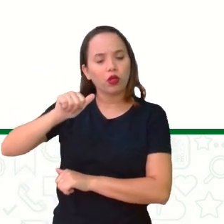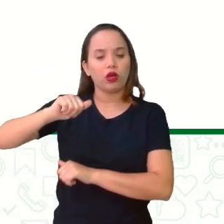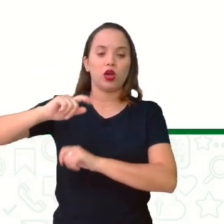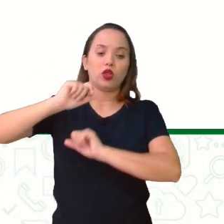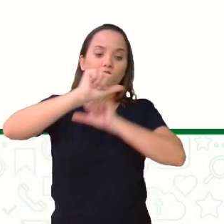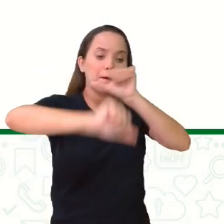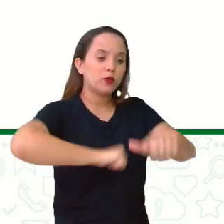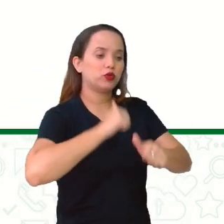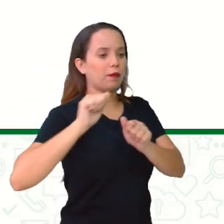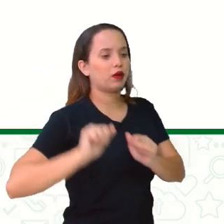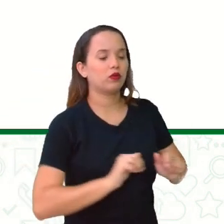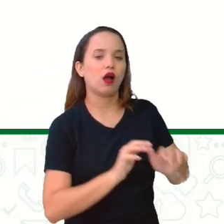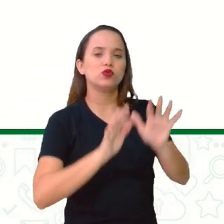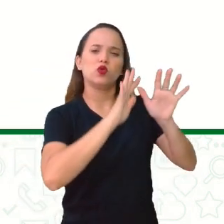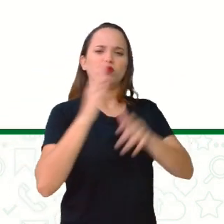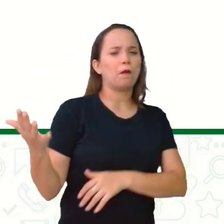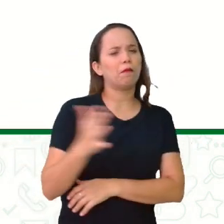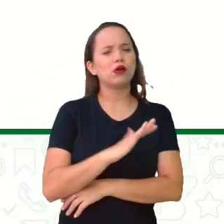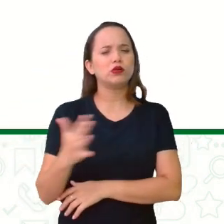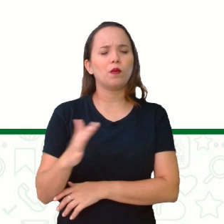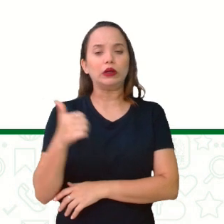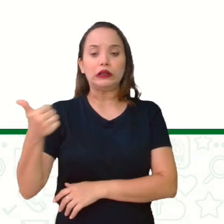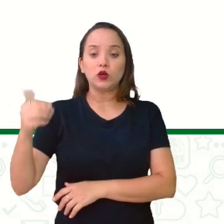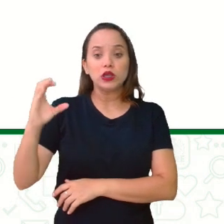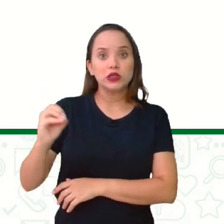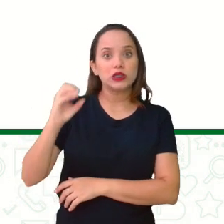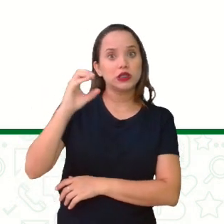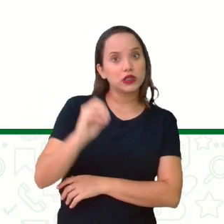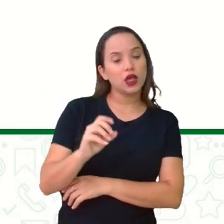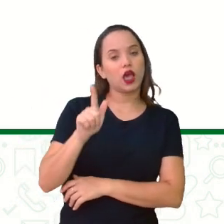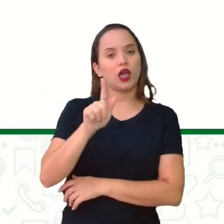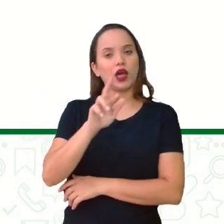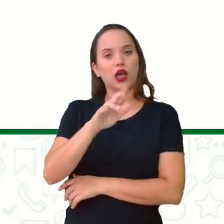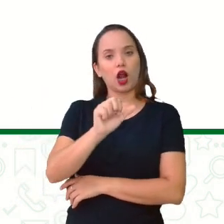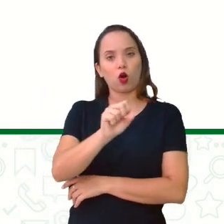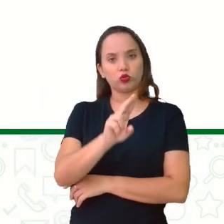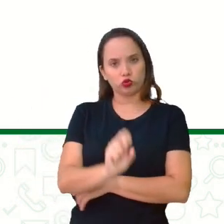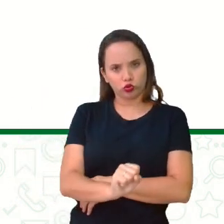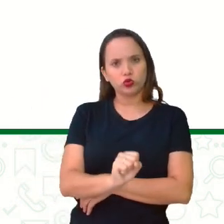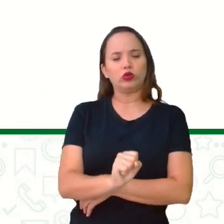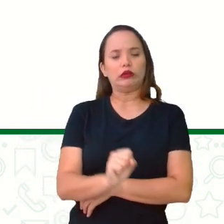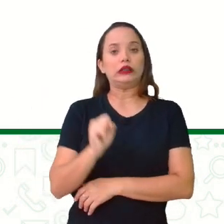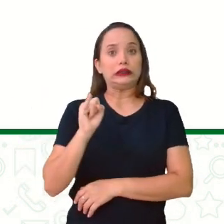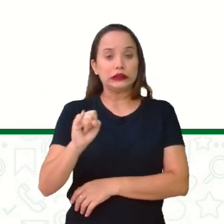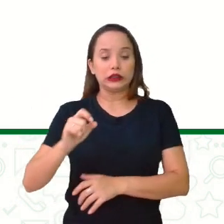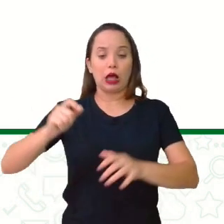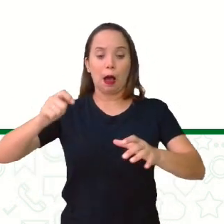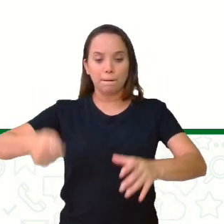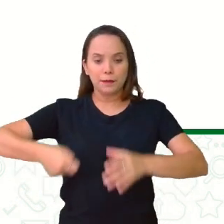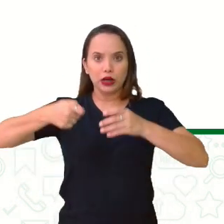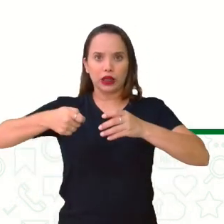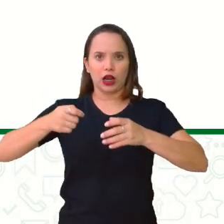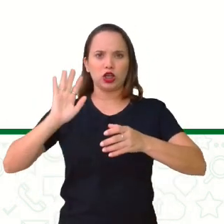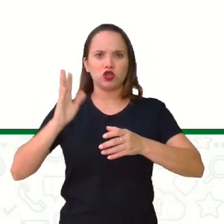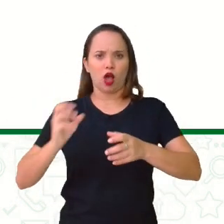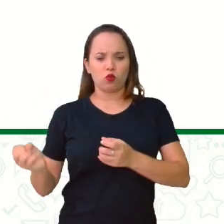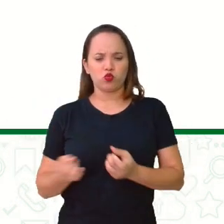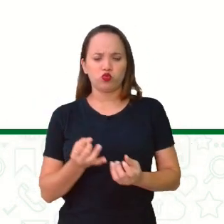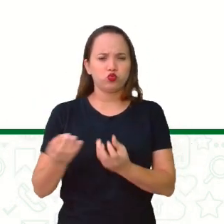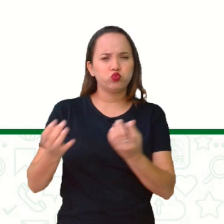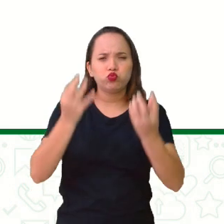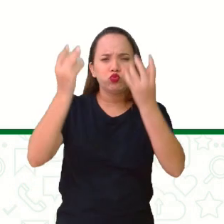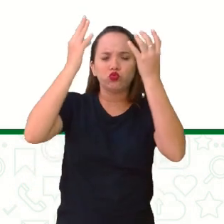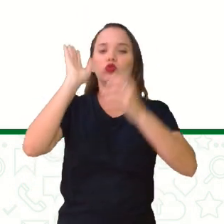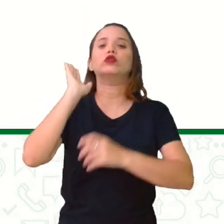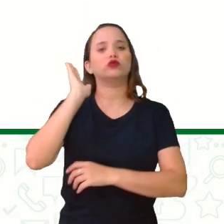graus Celsius, tá? Então, quando a gente vê uma chaleirinha, começa a ferver, aquele vapor saindo, é porque aquela água já chegou na temperatura de